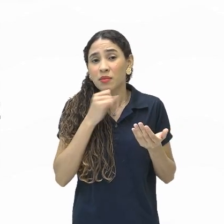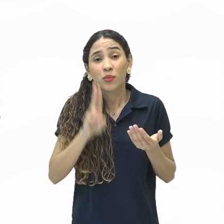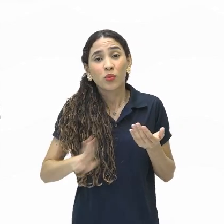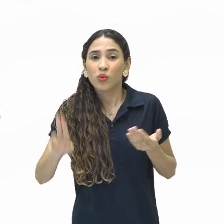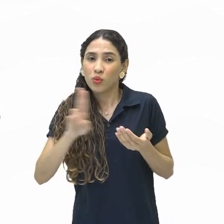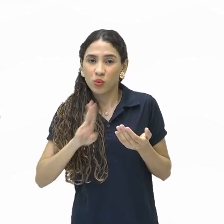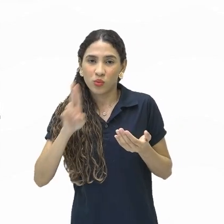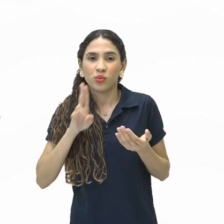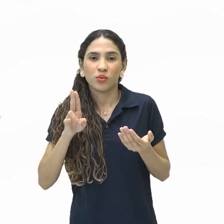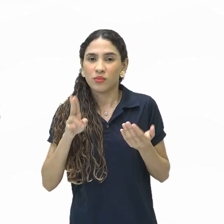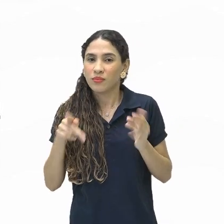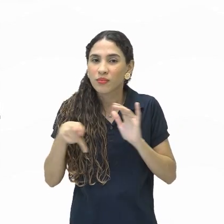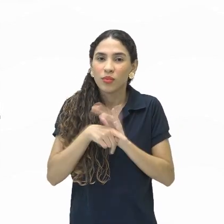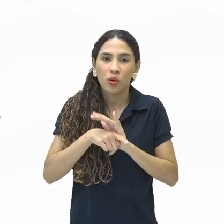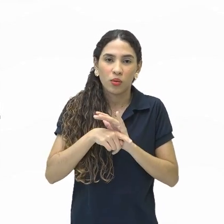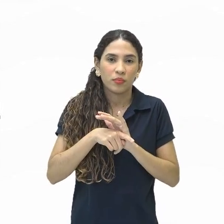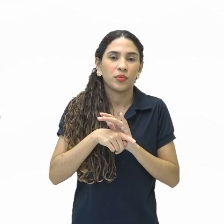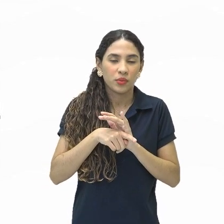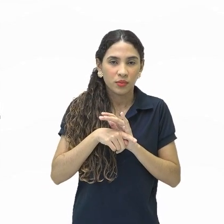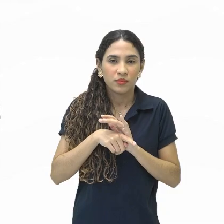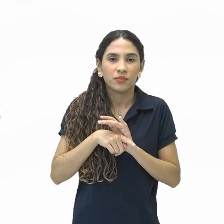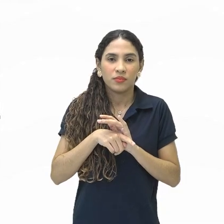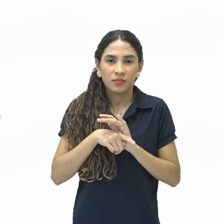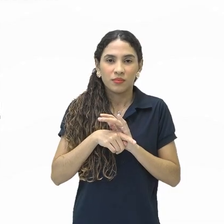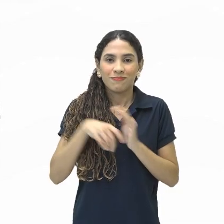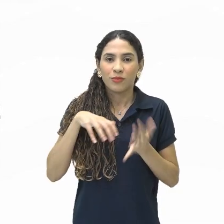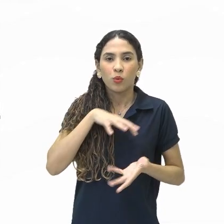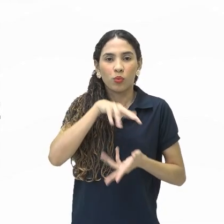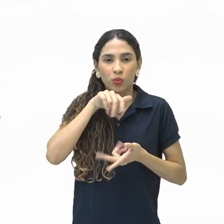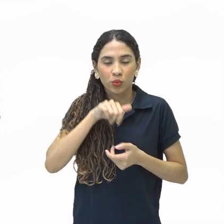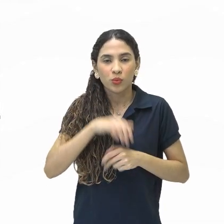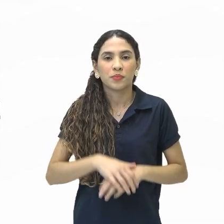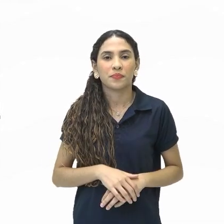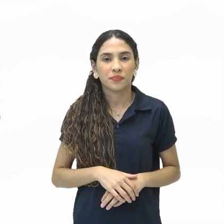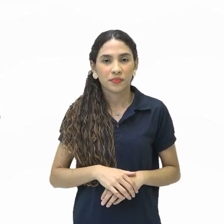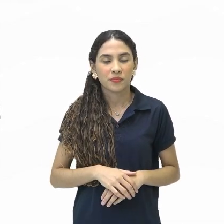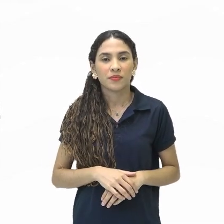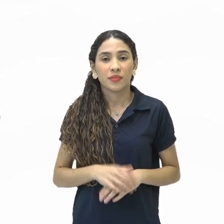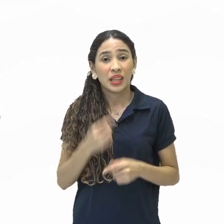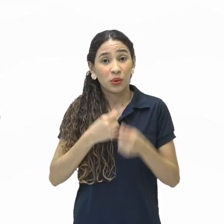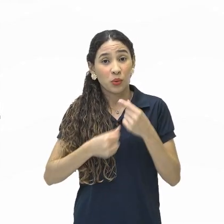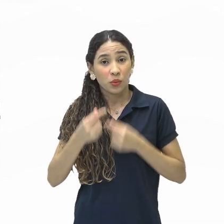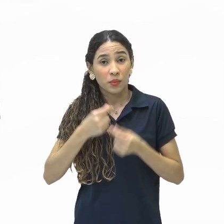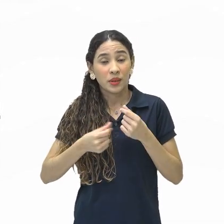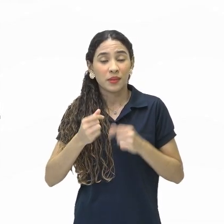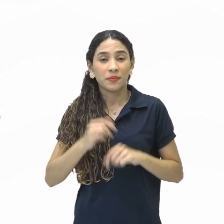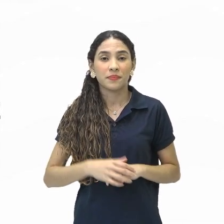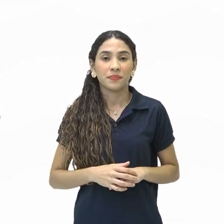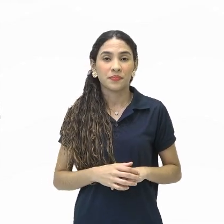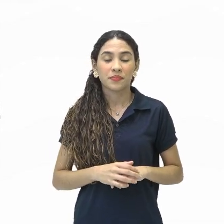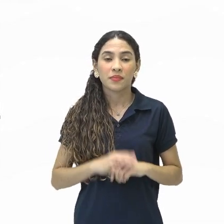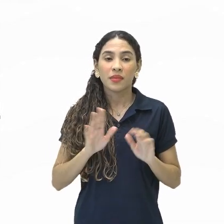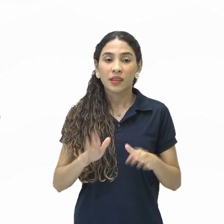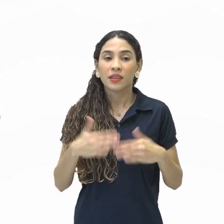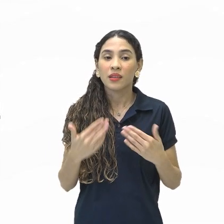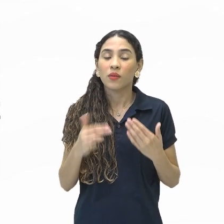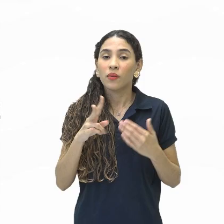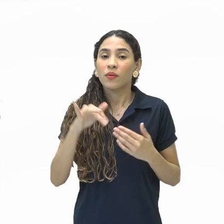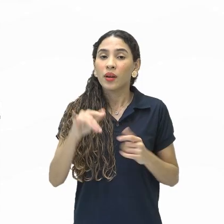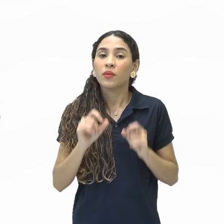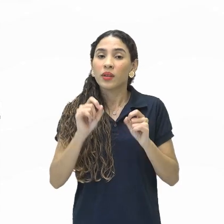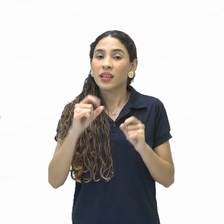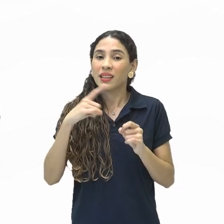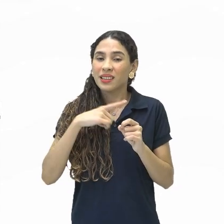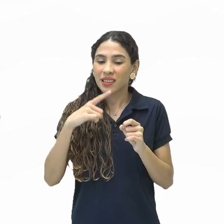consumo ou consumismo que está sendo proposto, né, no mundo da economia. Então, ele vai ter